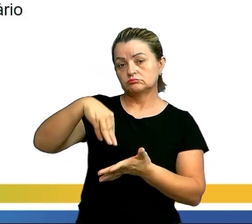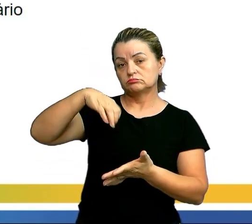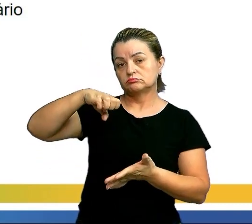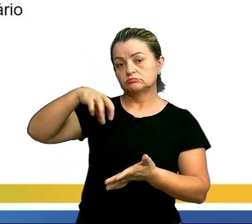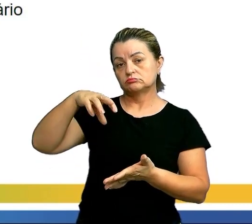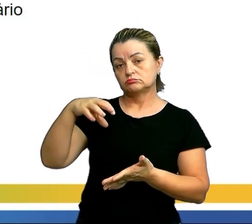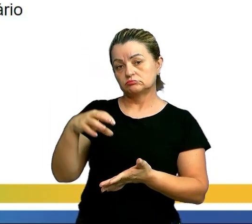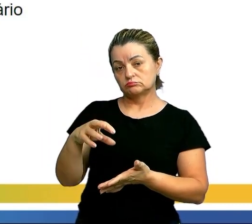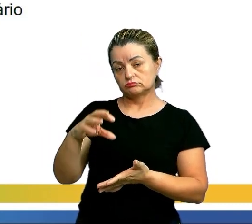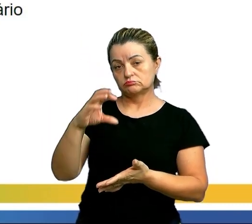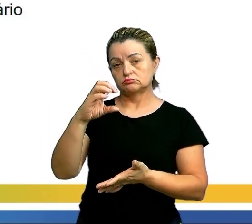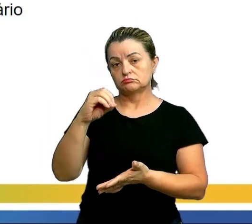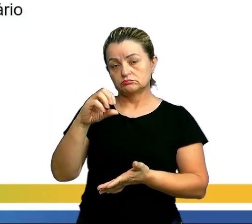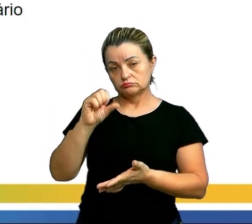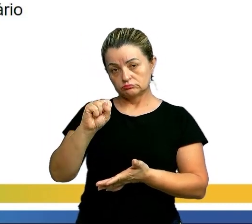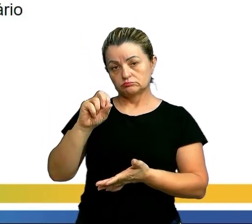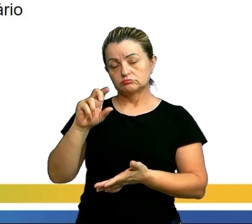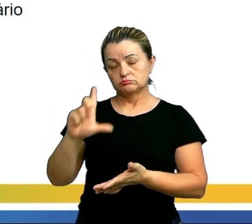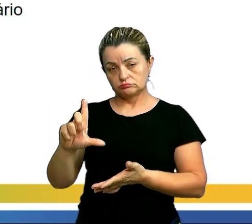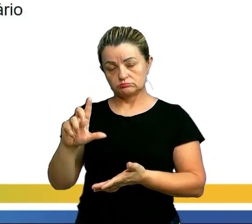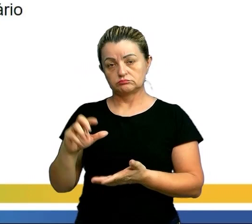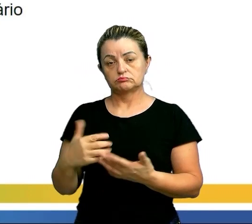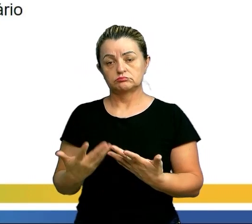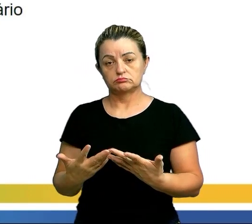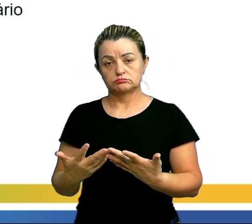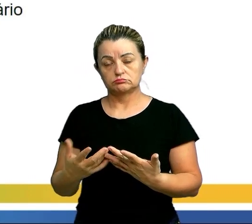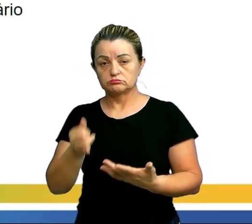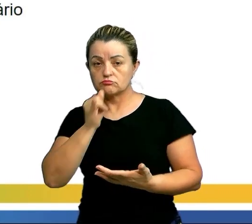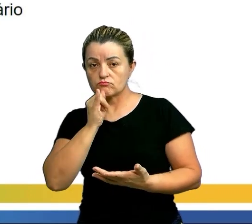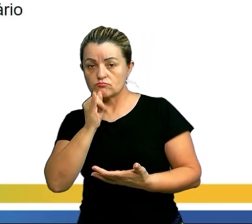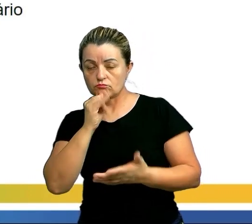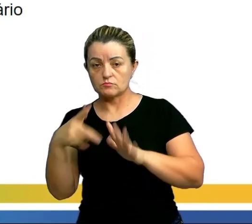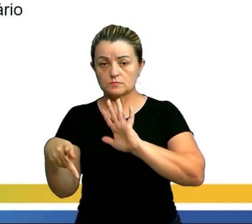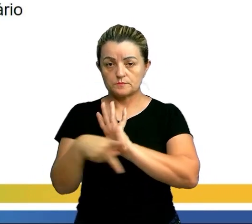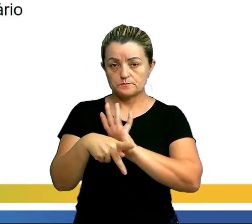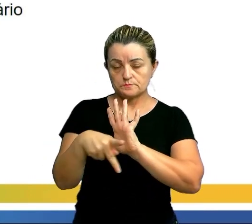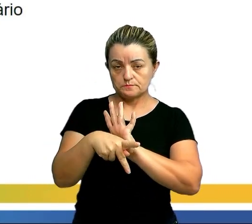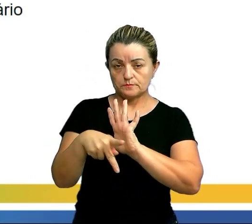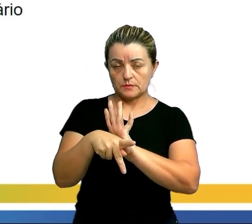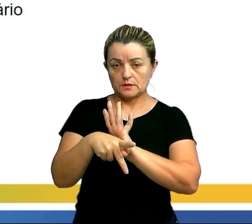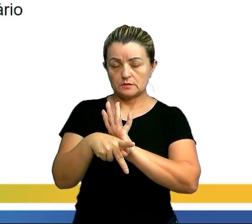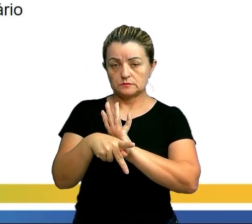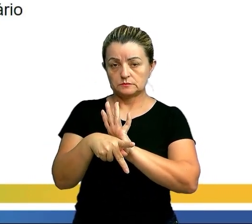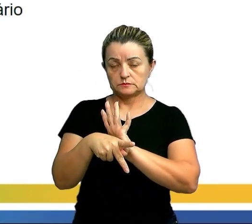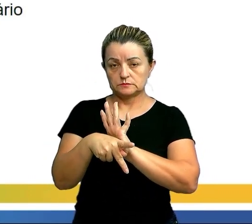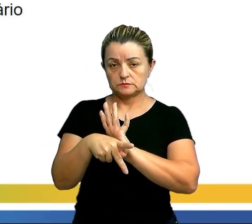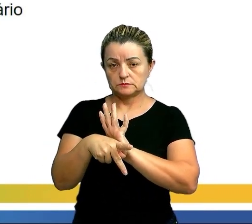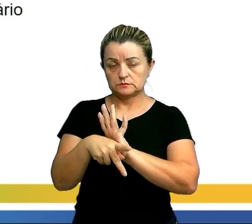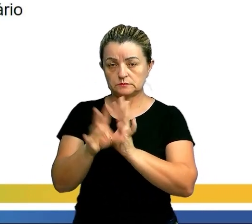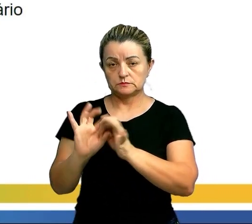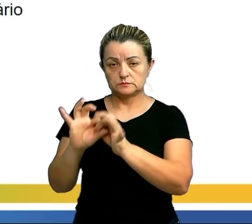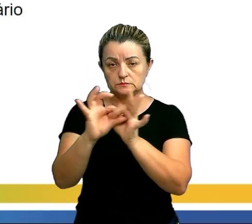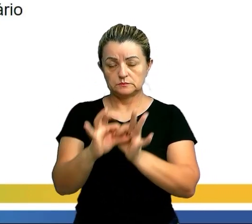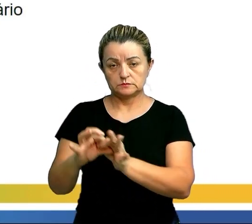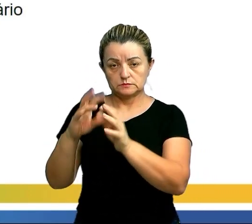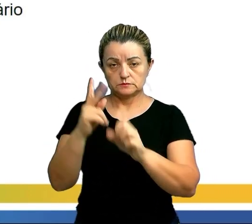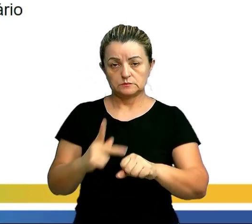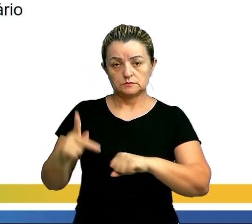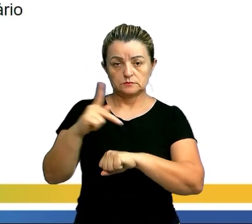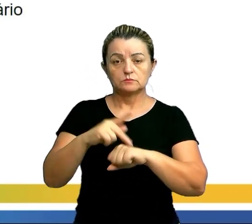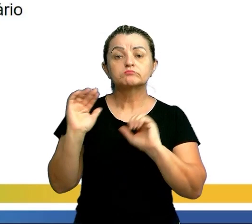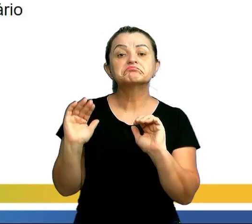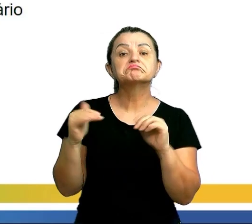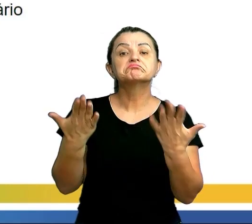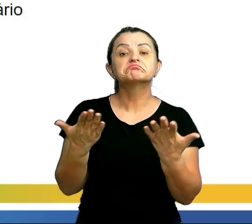esse nome, Mercado Comum do Sul, ele é um tipo específico de união de países. Qual é esse